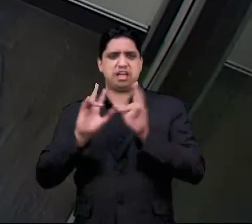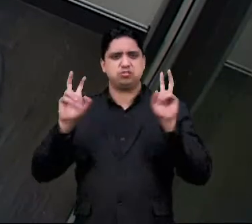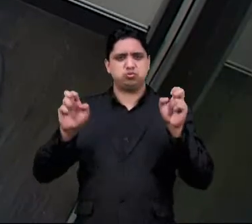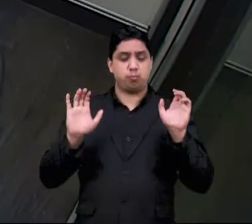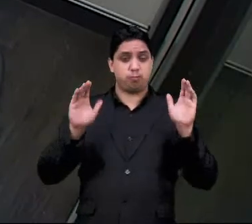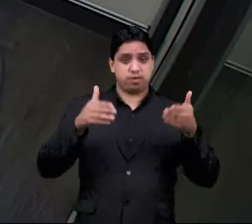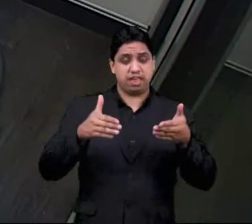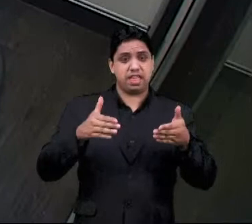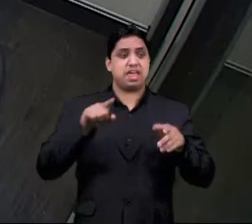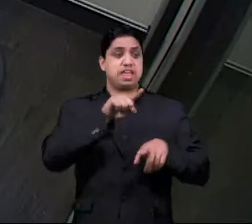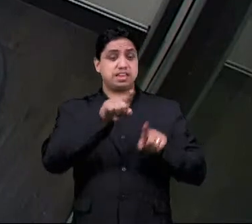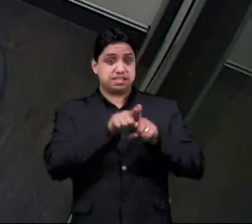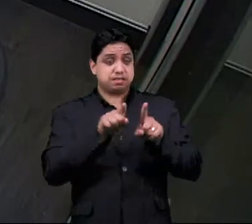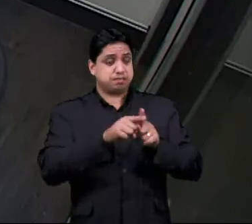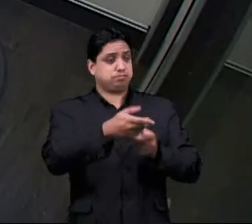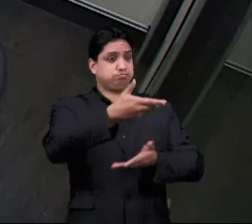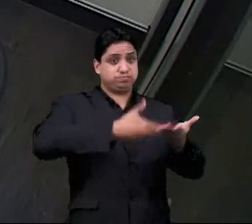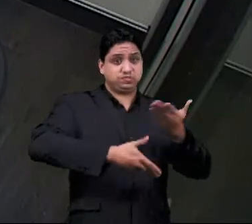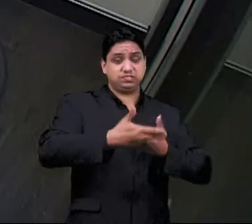eles também recebem.